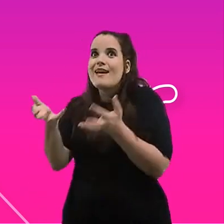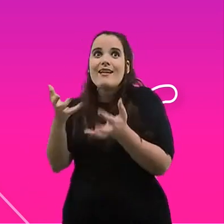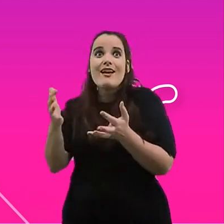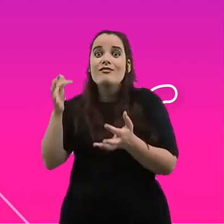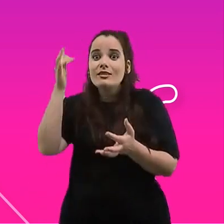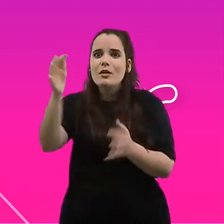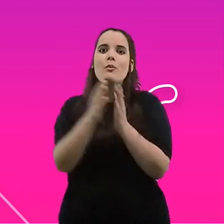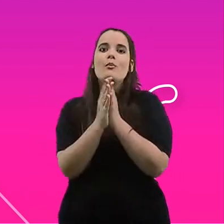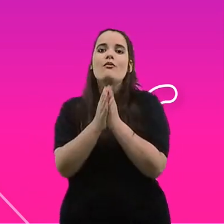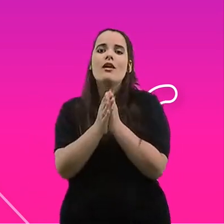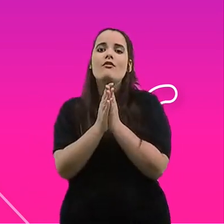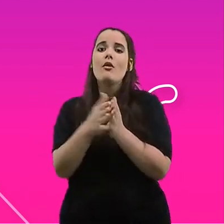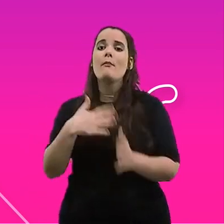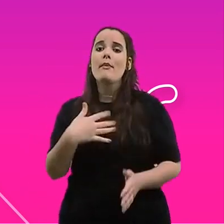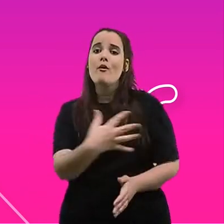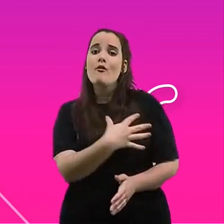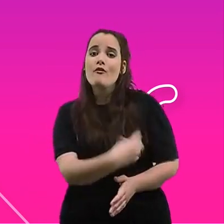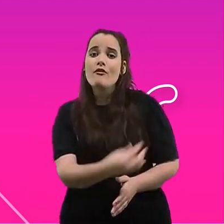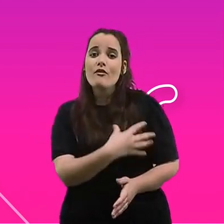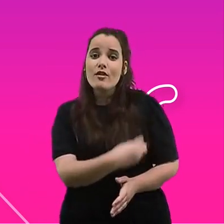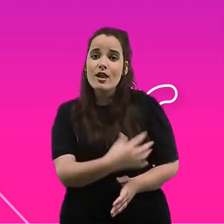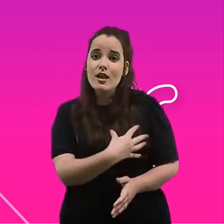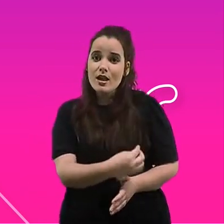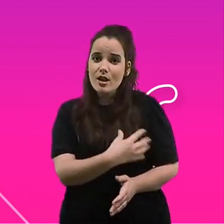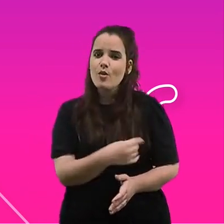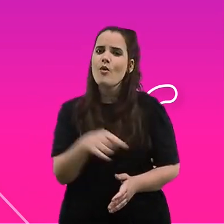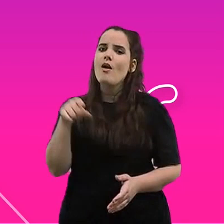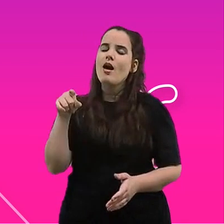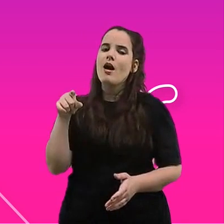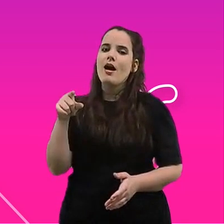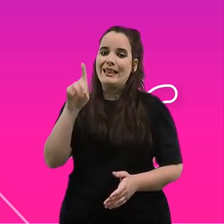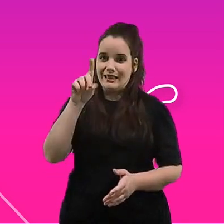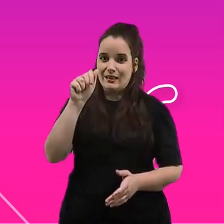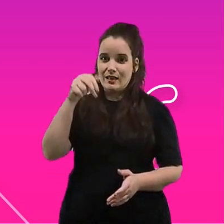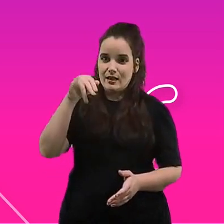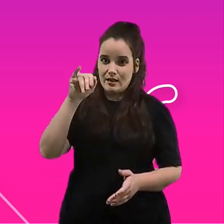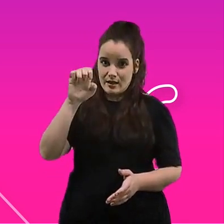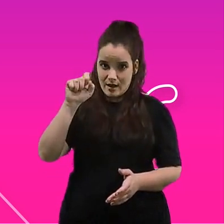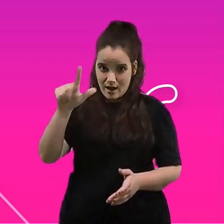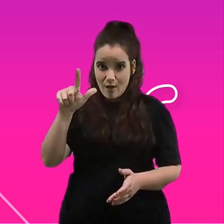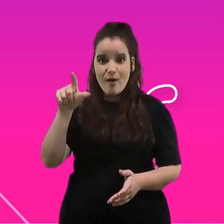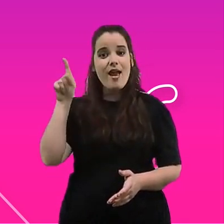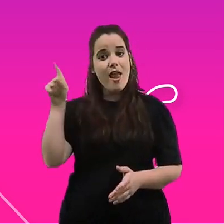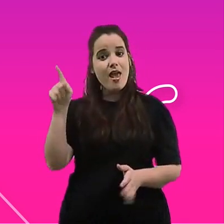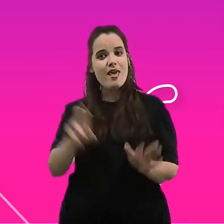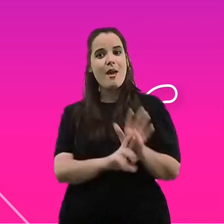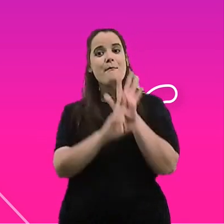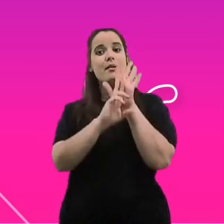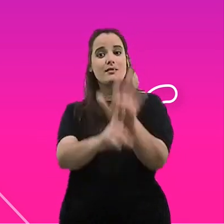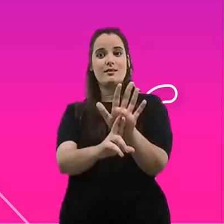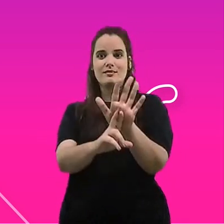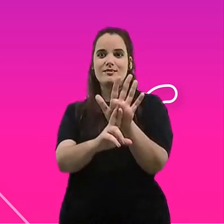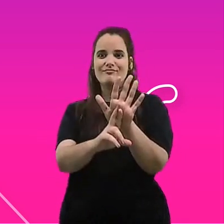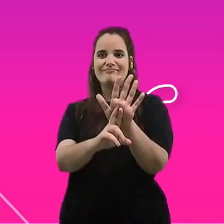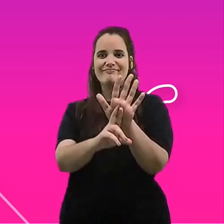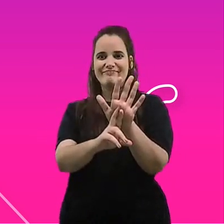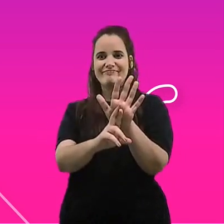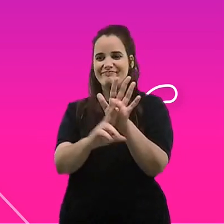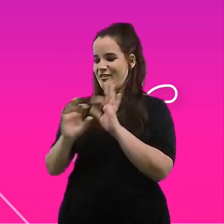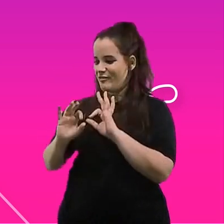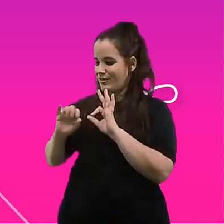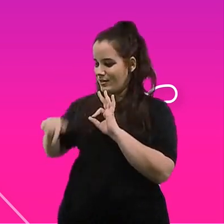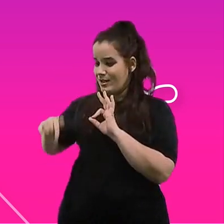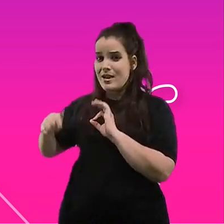Daniel, que é a representação de todas essas crianças e das pessoas que estão por trás desses dados e, principalmente, que